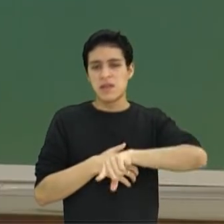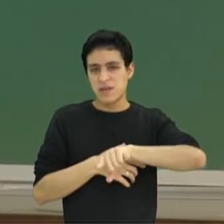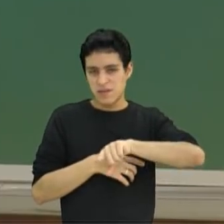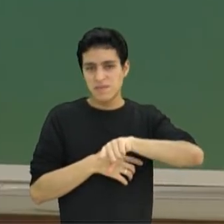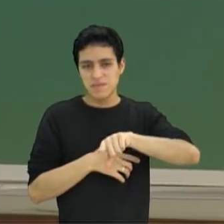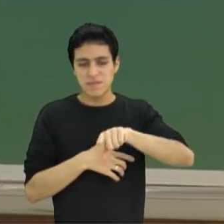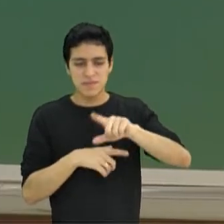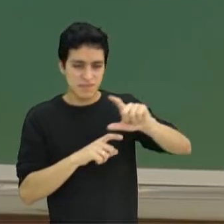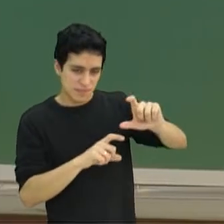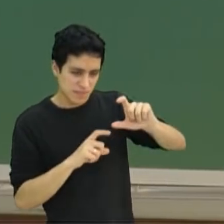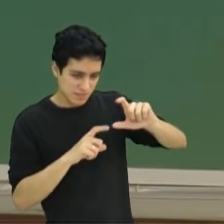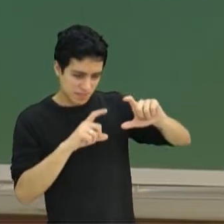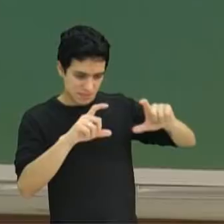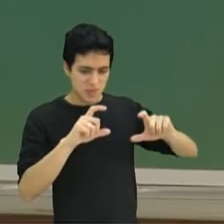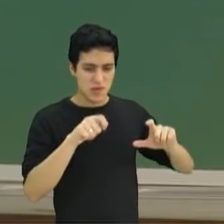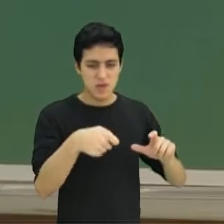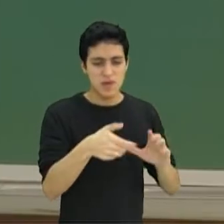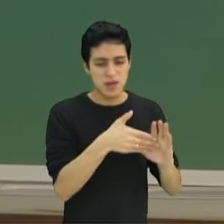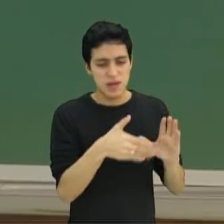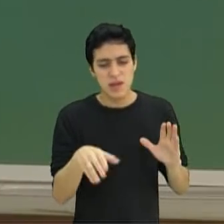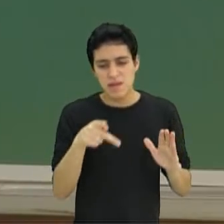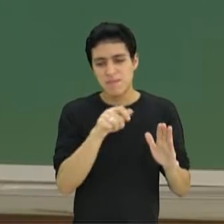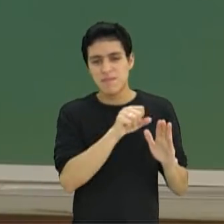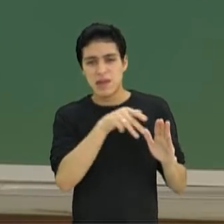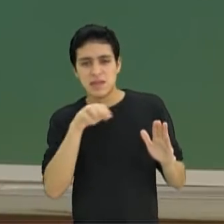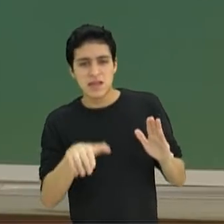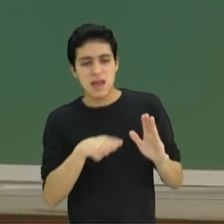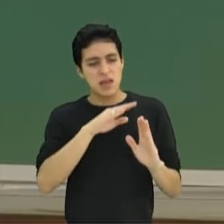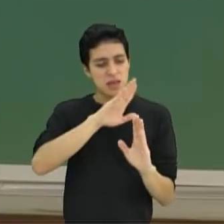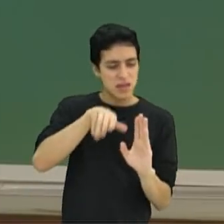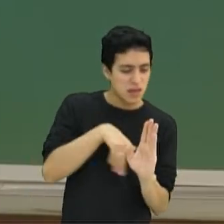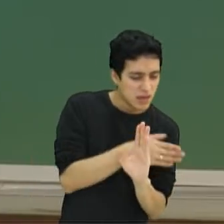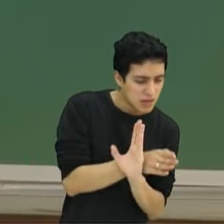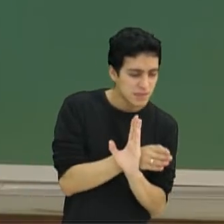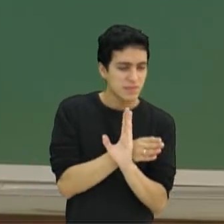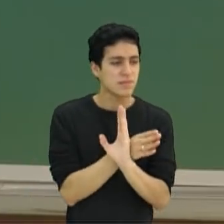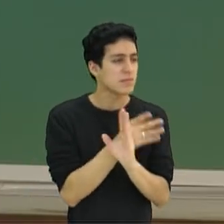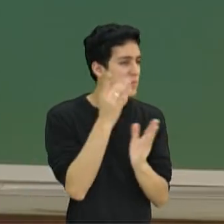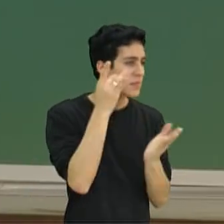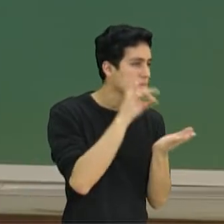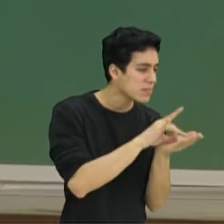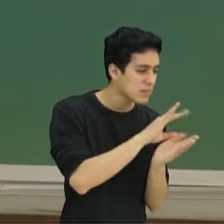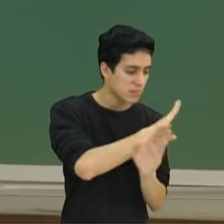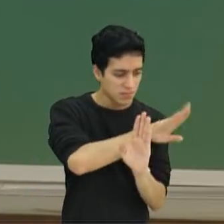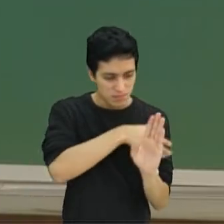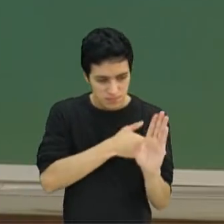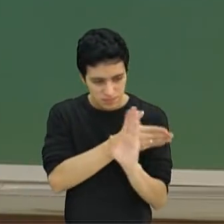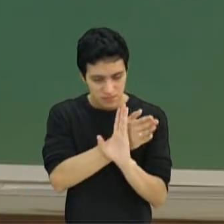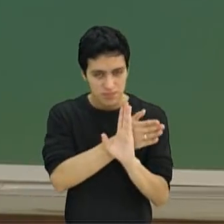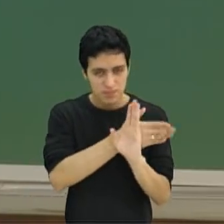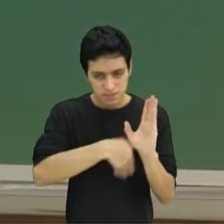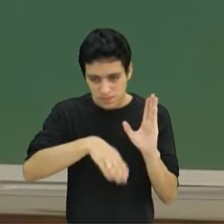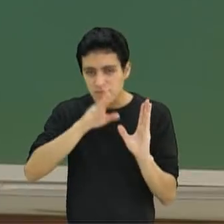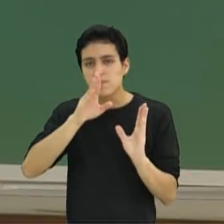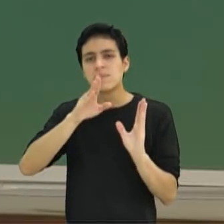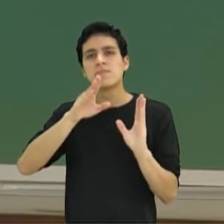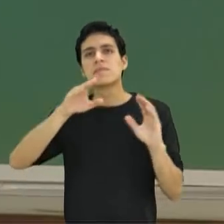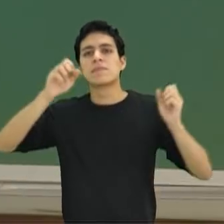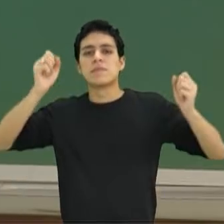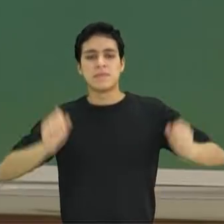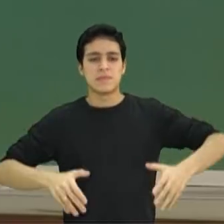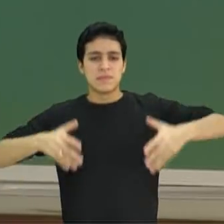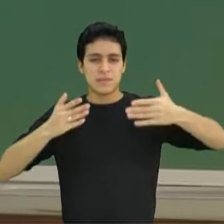anterior, sobre a ideia da passagem, da ruptura entre realidade e fantasia que ocorre no início do